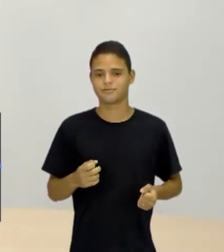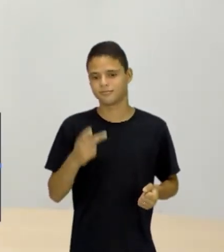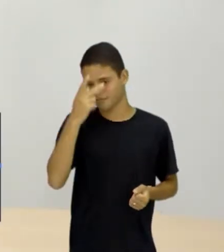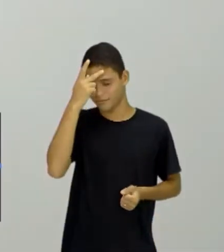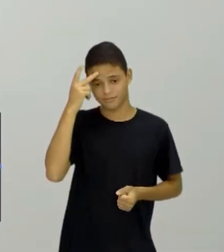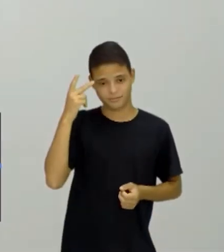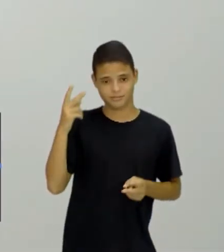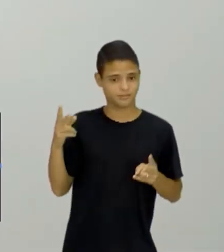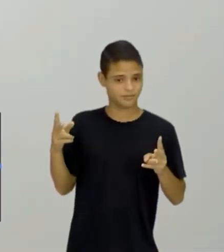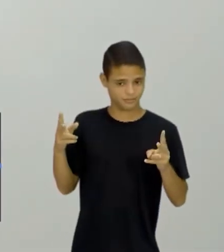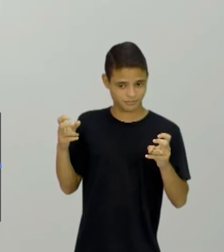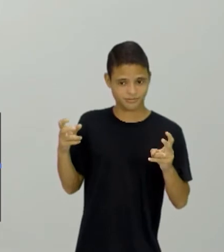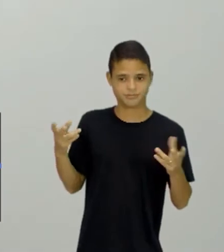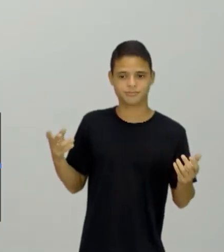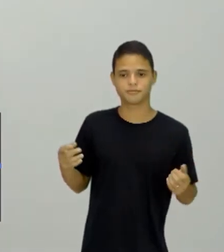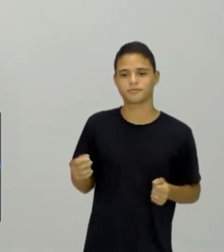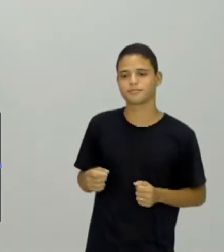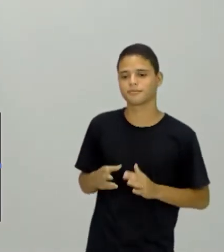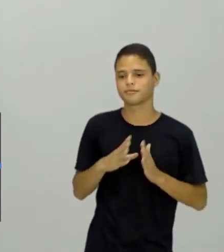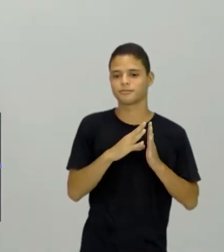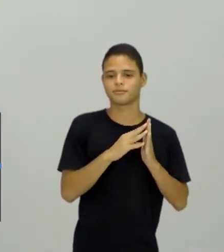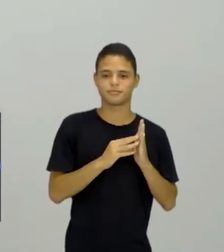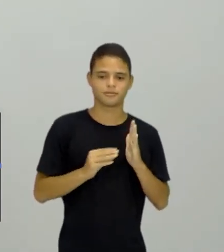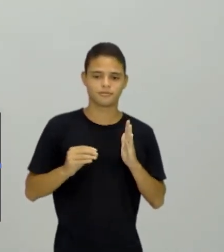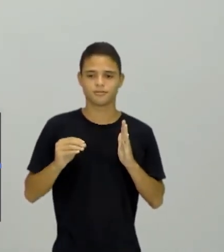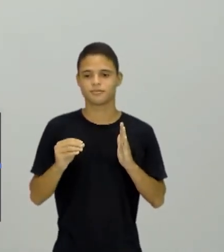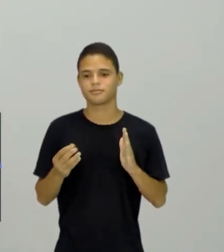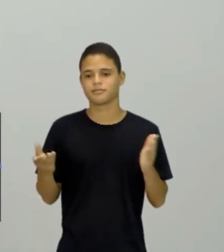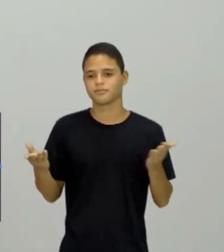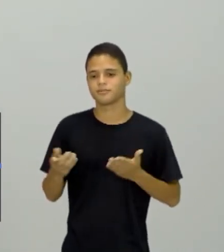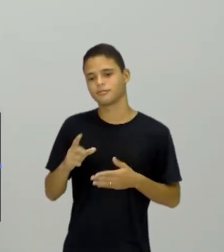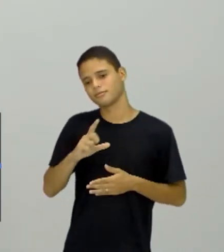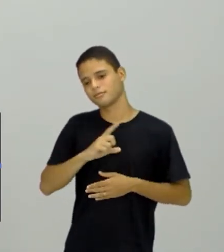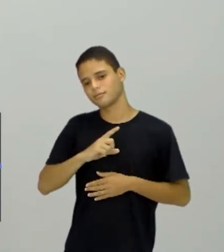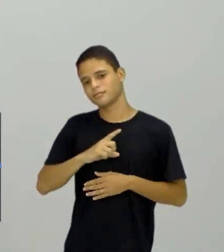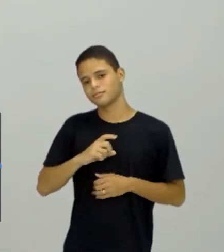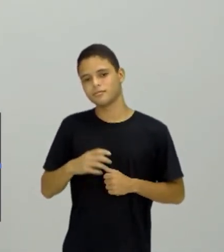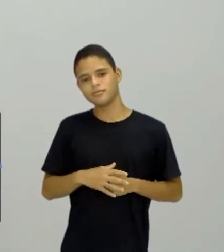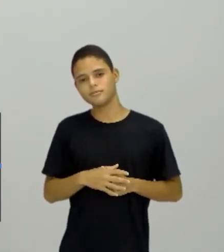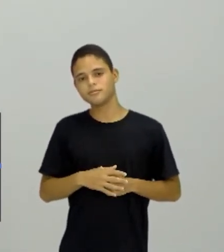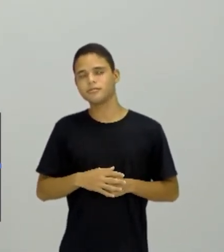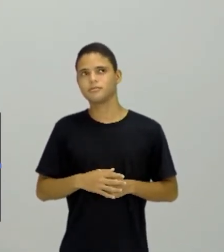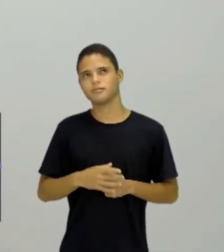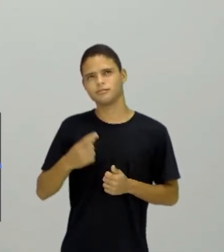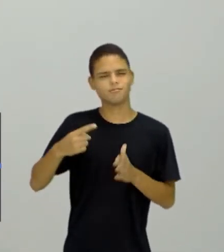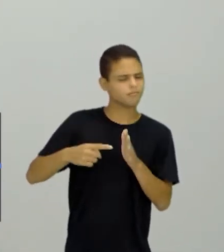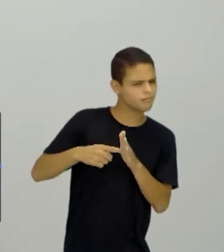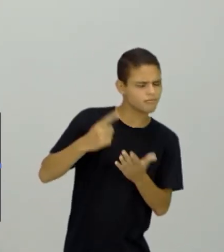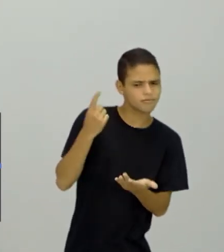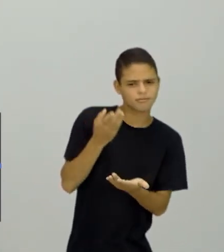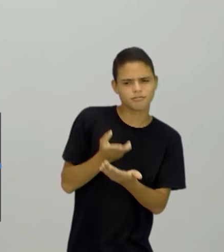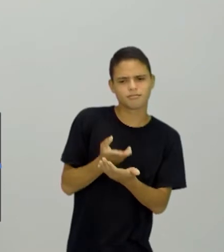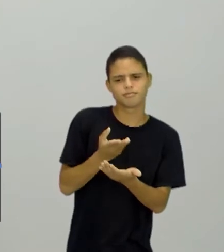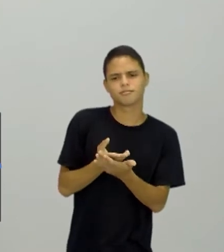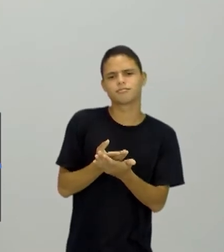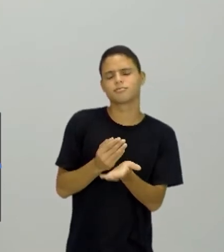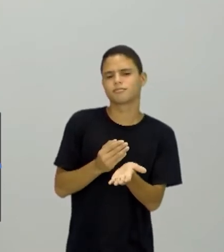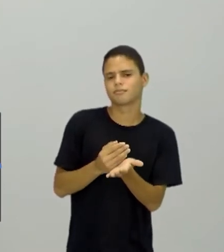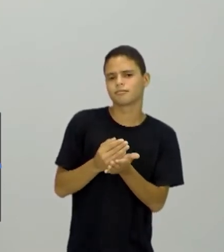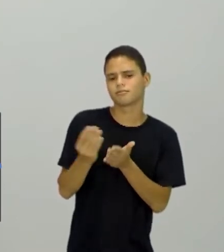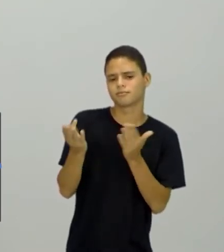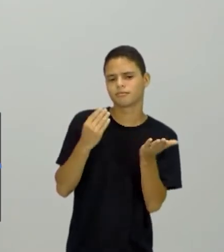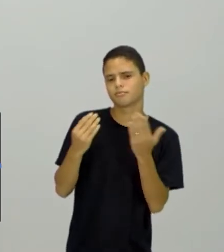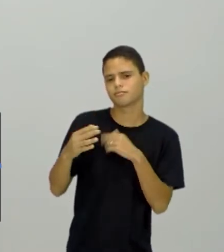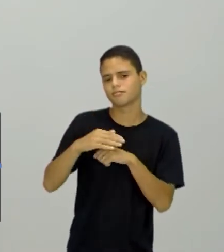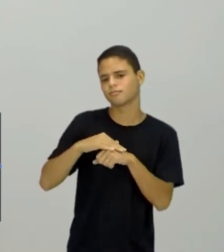Olha, esse modelo que eu coloquei aqui, eu trouxe, acho que na primeira aula que a gente começou a falar de terra, eu acho, viu, Joel? No